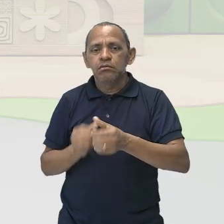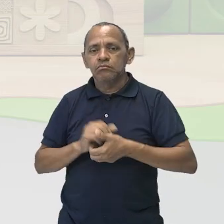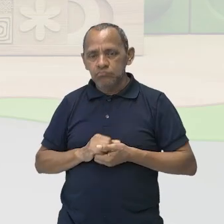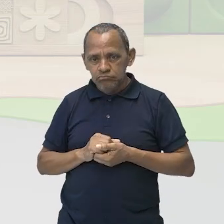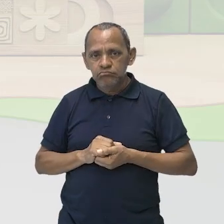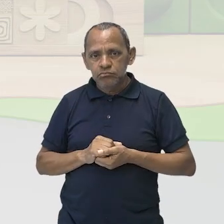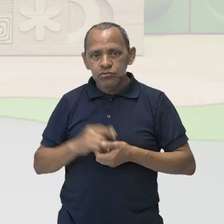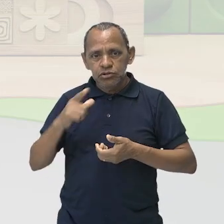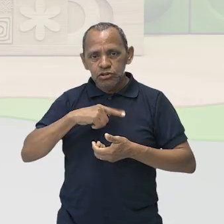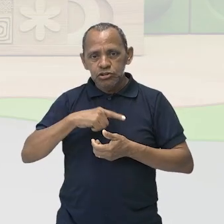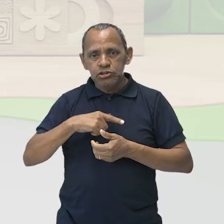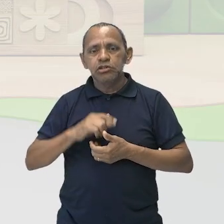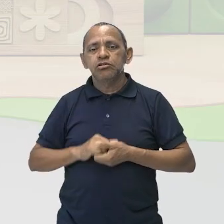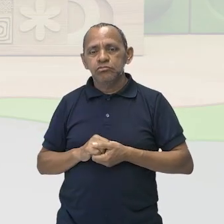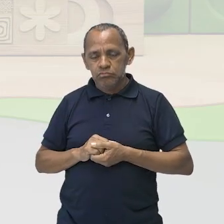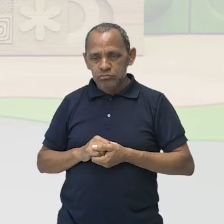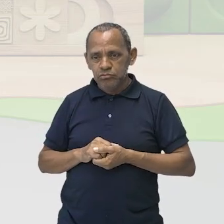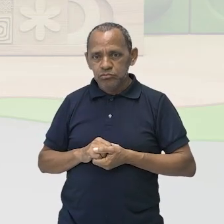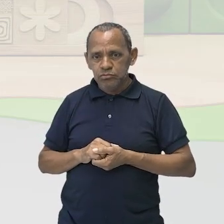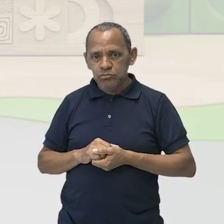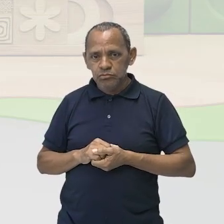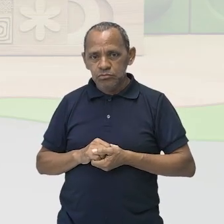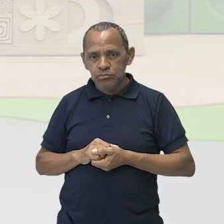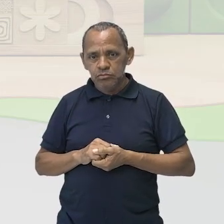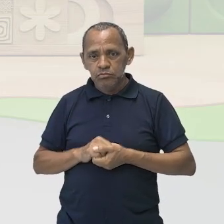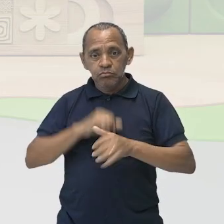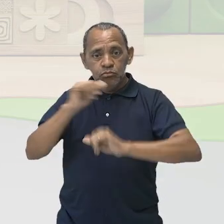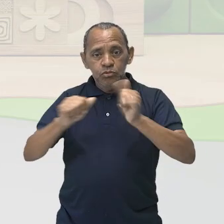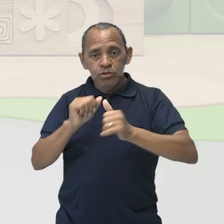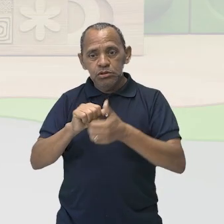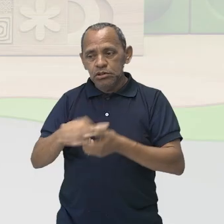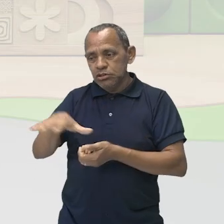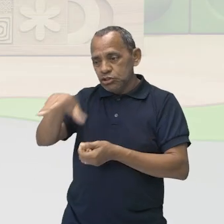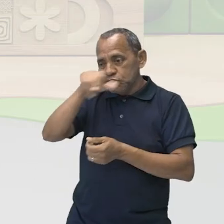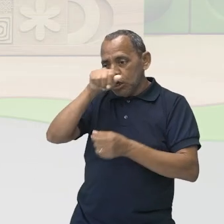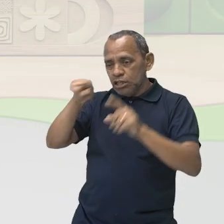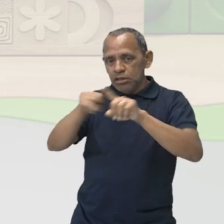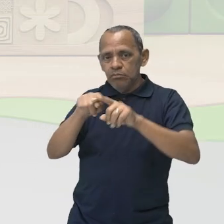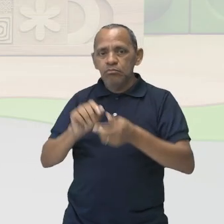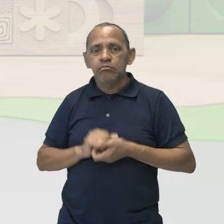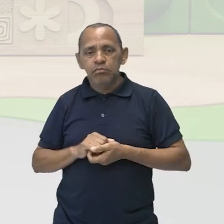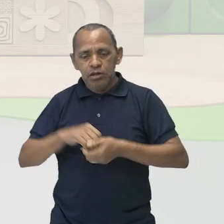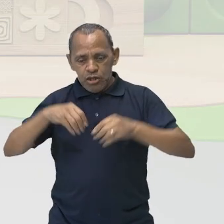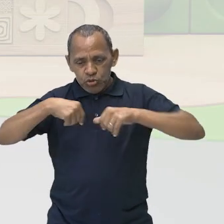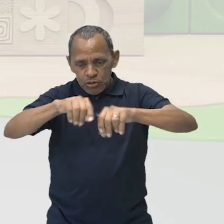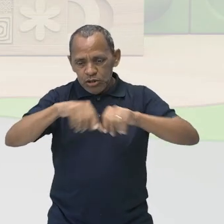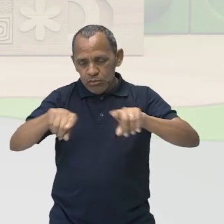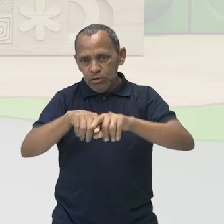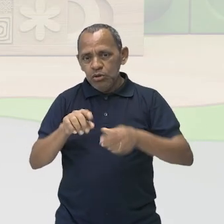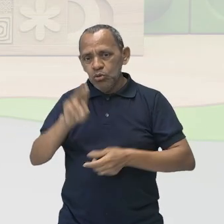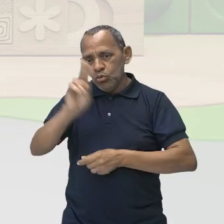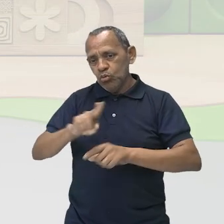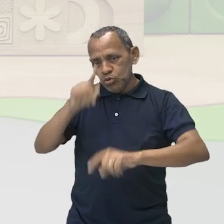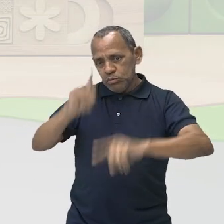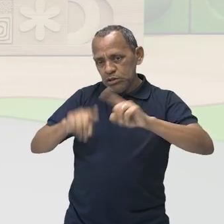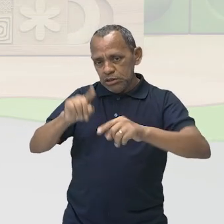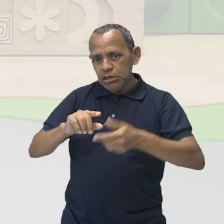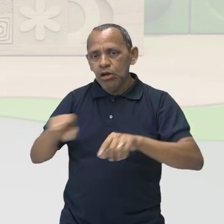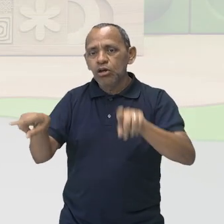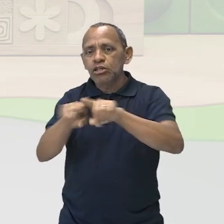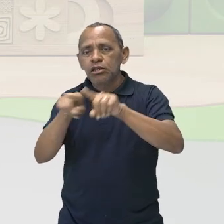grandes deslocamentos de ar e de terra. E, além do uso de sismógrafos, né, e de